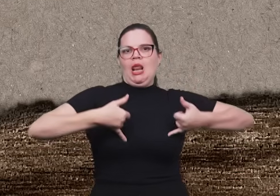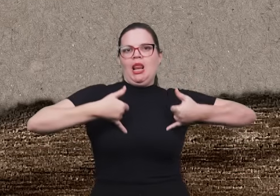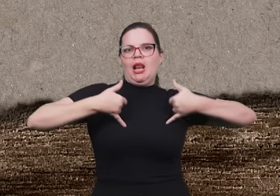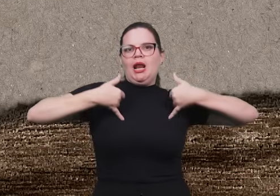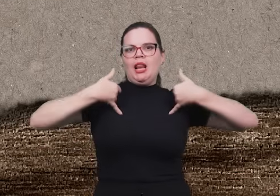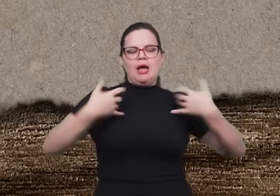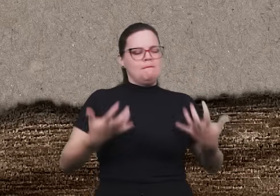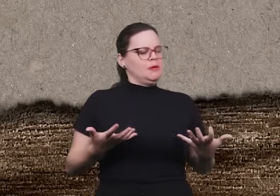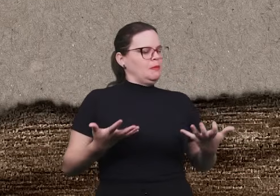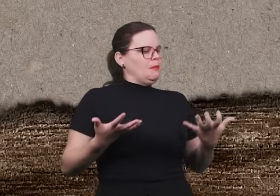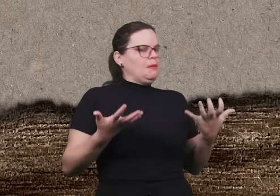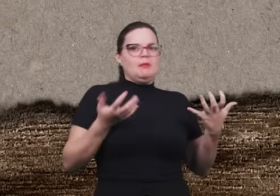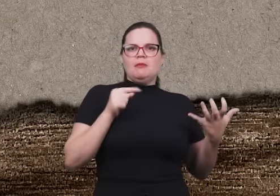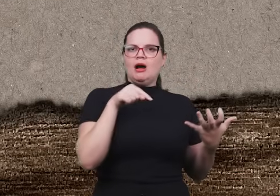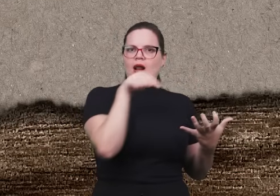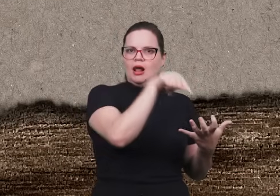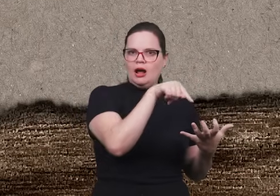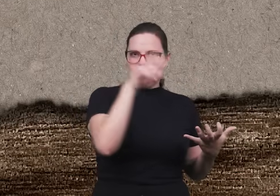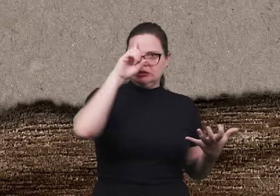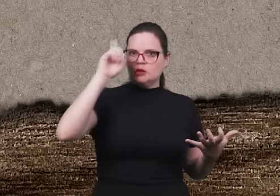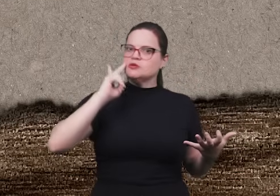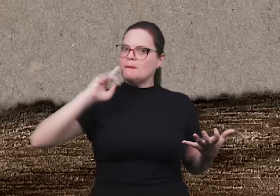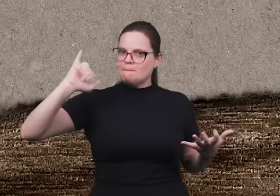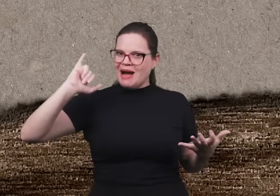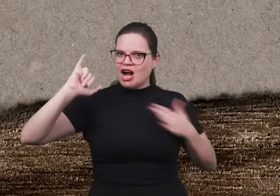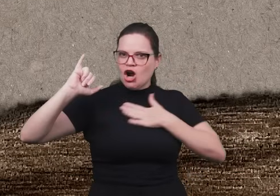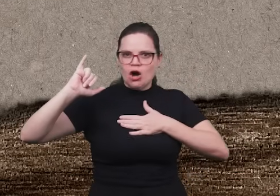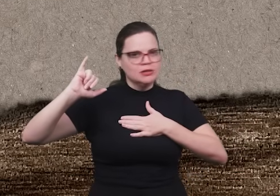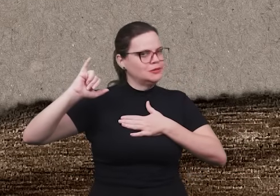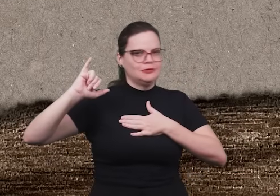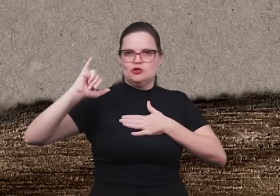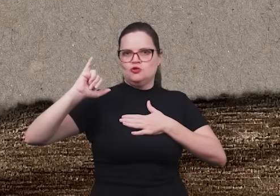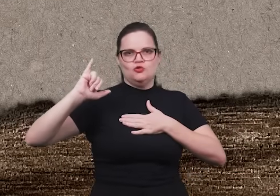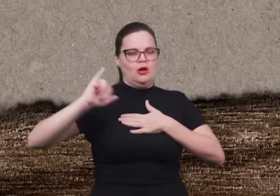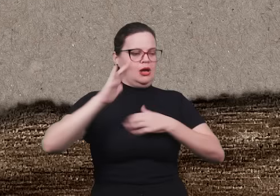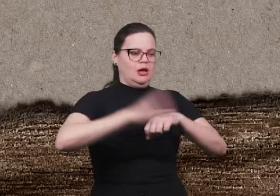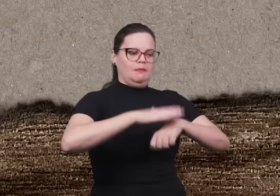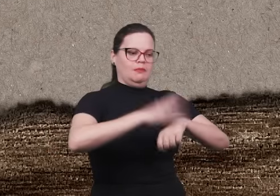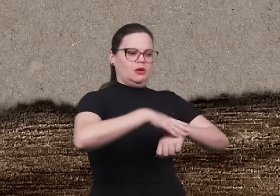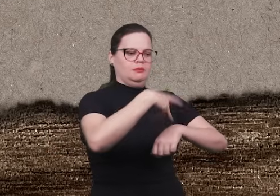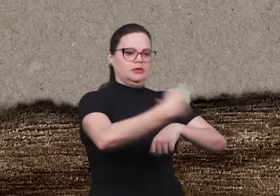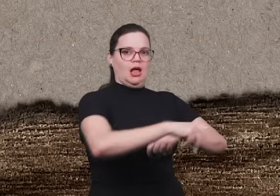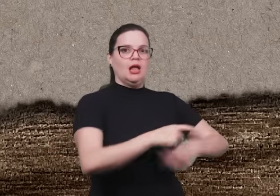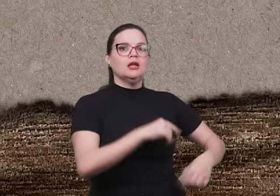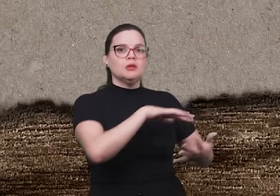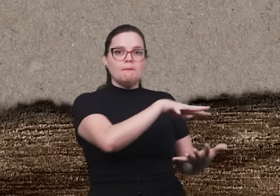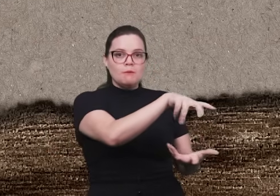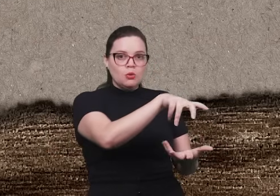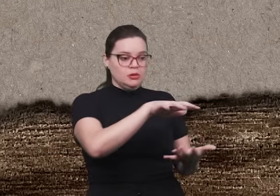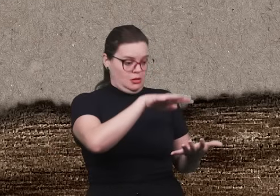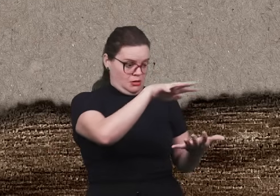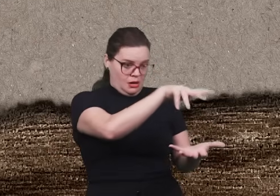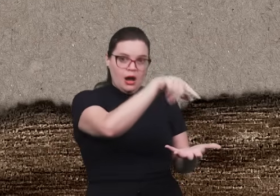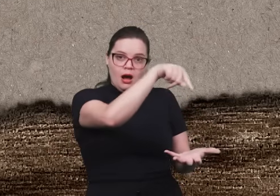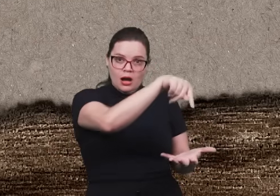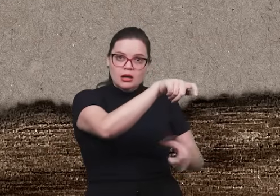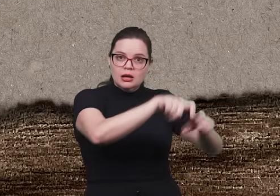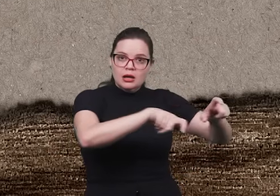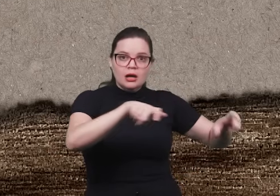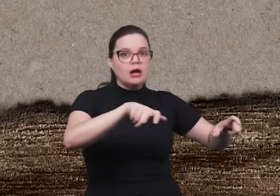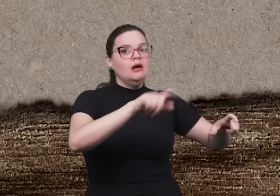e a soberba da vida, não é do Pai, mas do mundo. E o mundo passa, e a